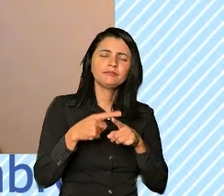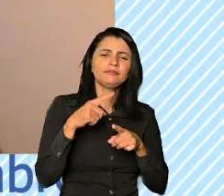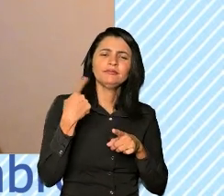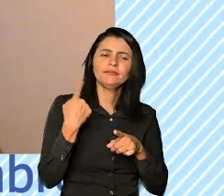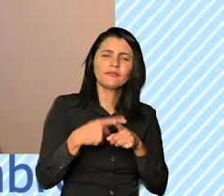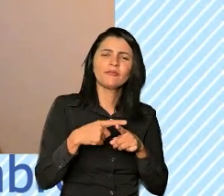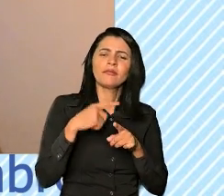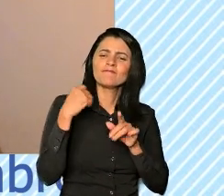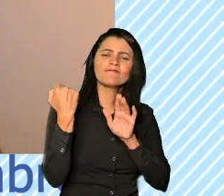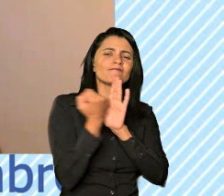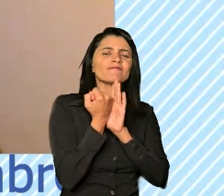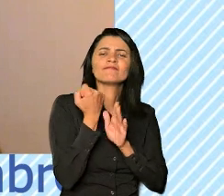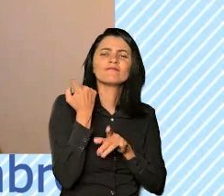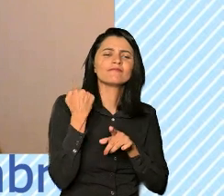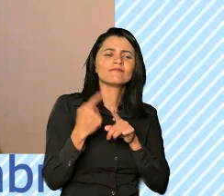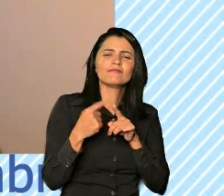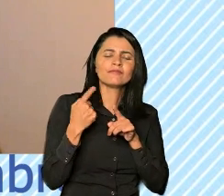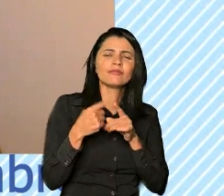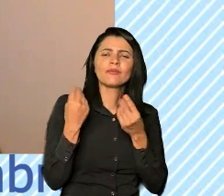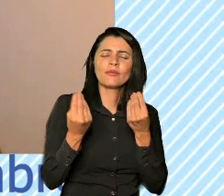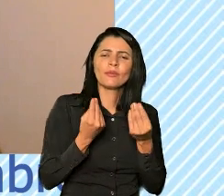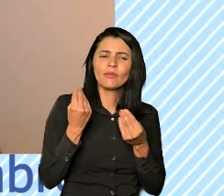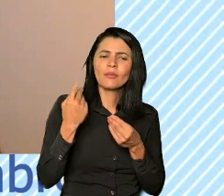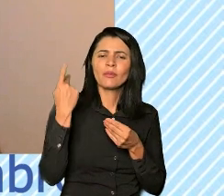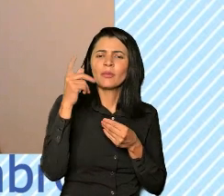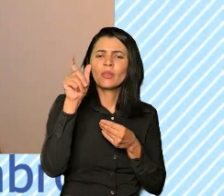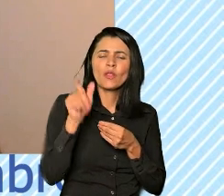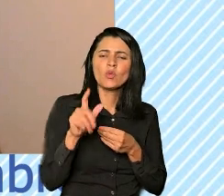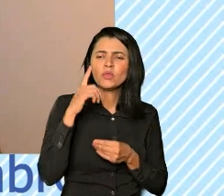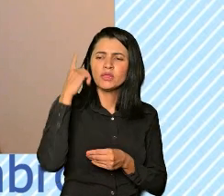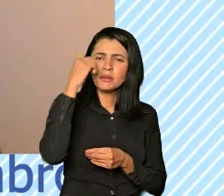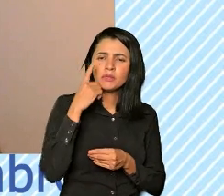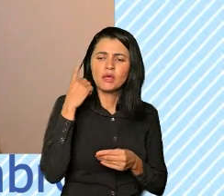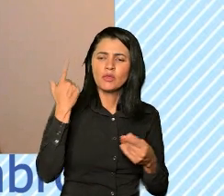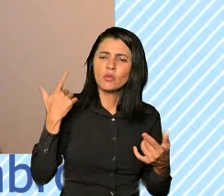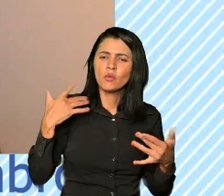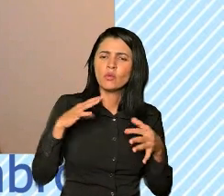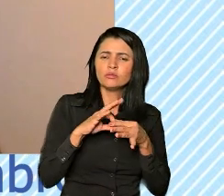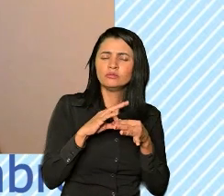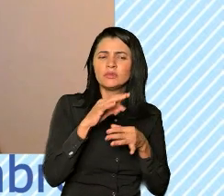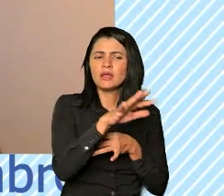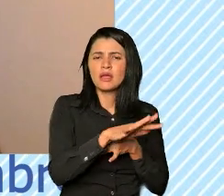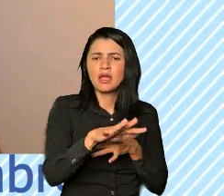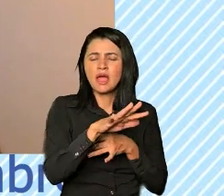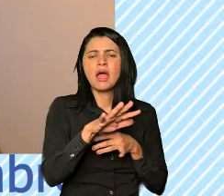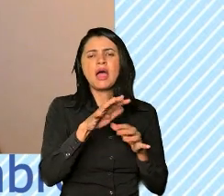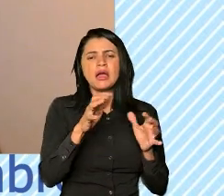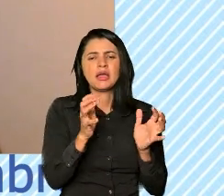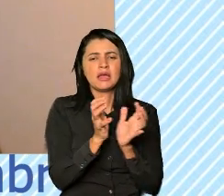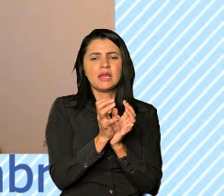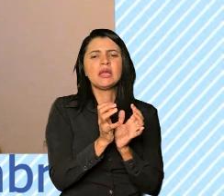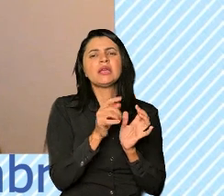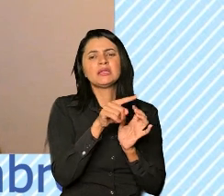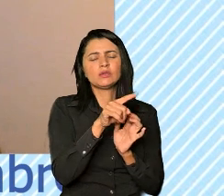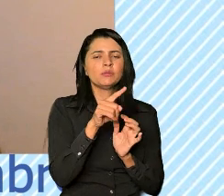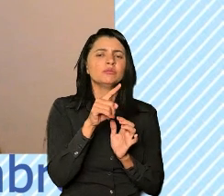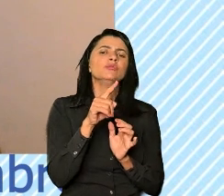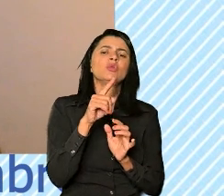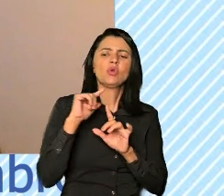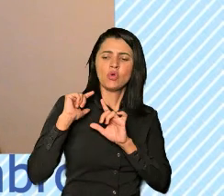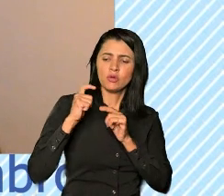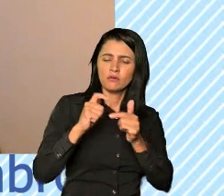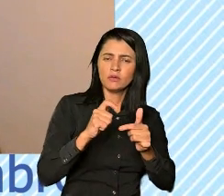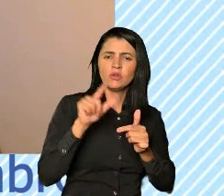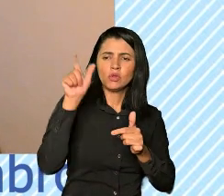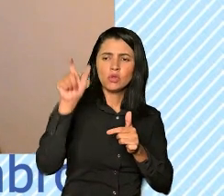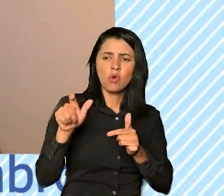emblemático. é Você tem emblemático, uma proposição de um deputado ligado a essa ala conservadora que quer retirar uma homenagem